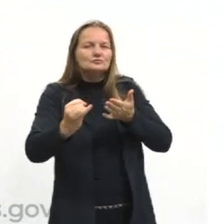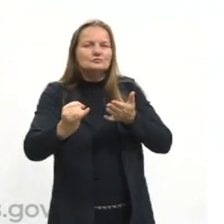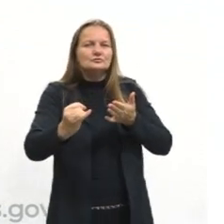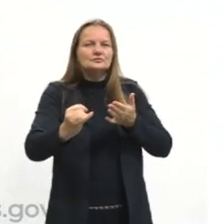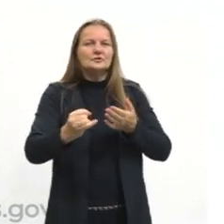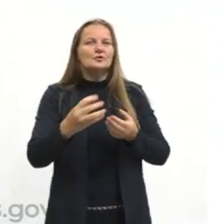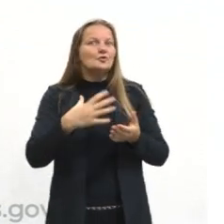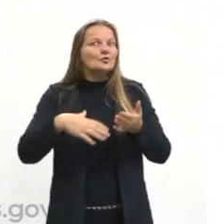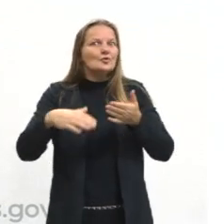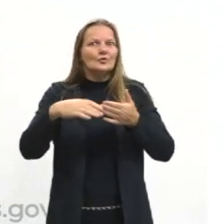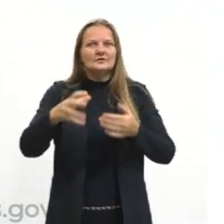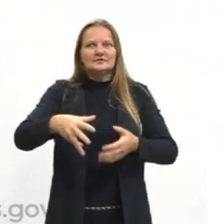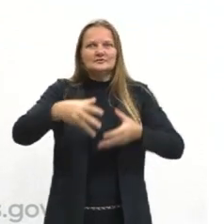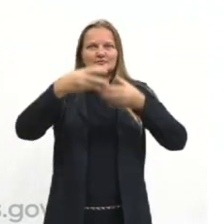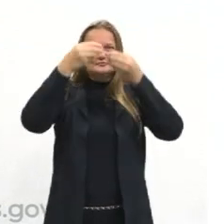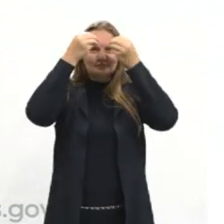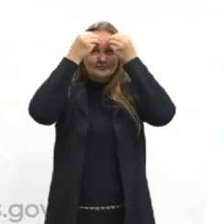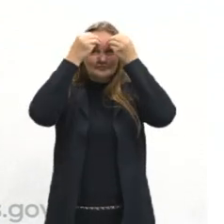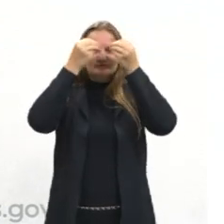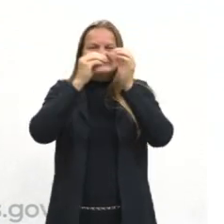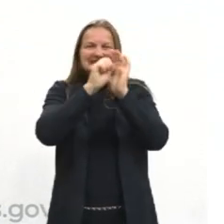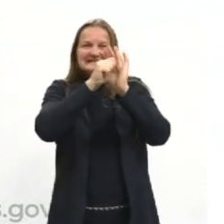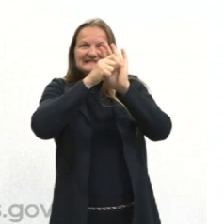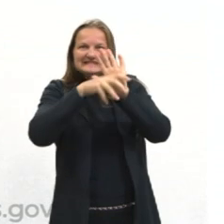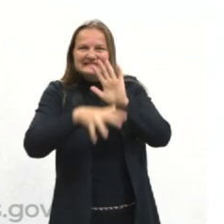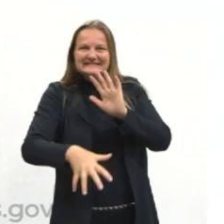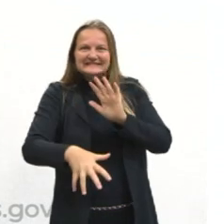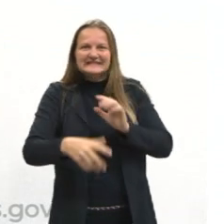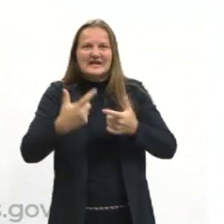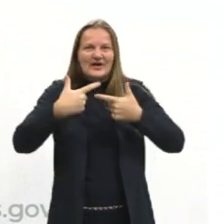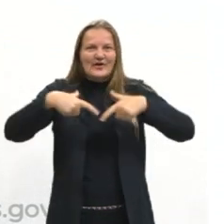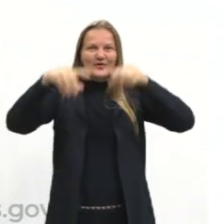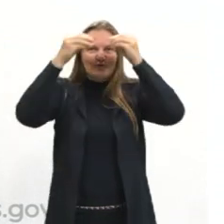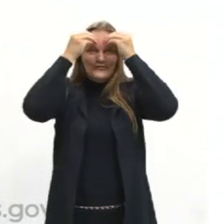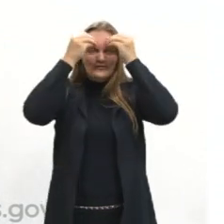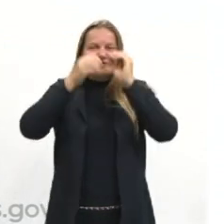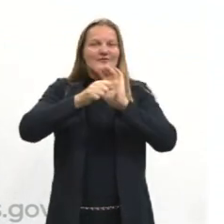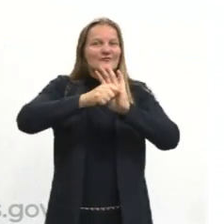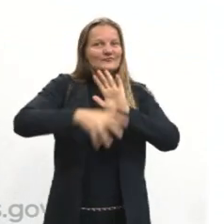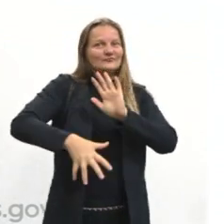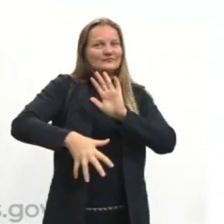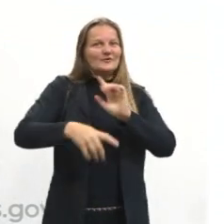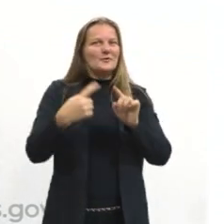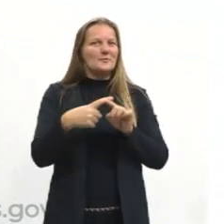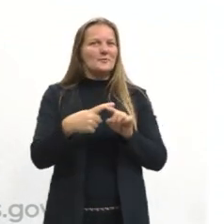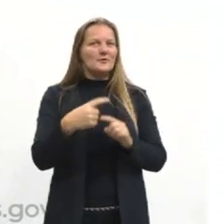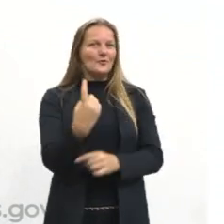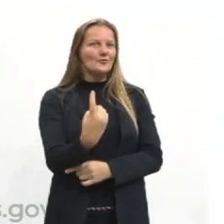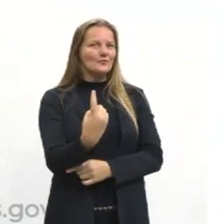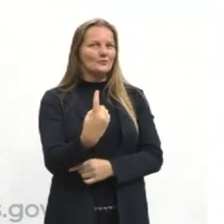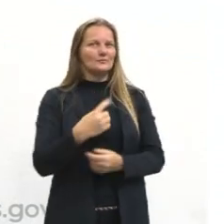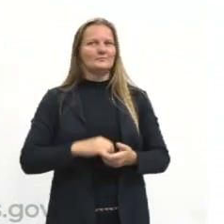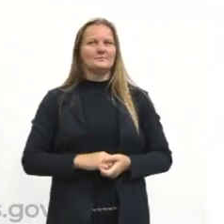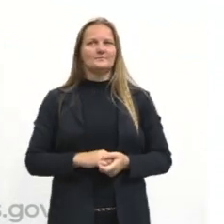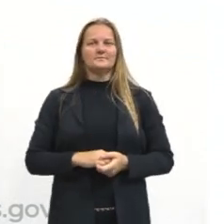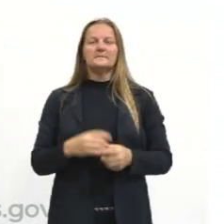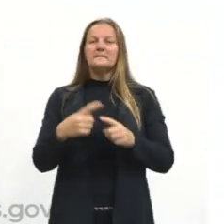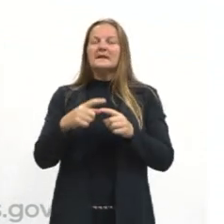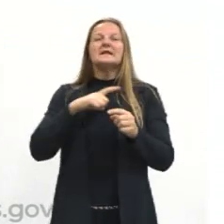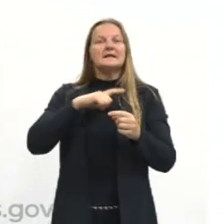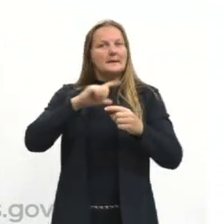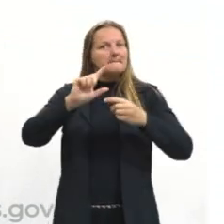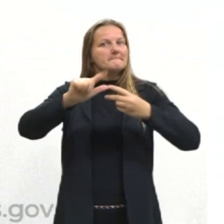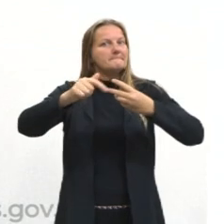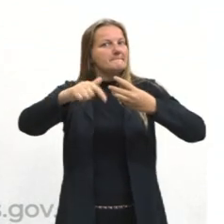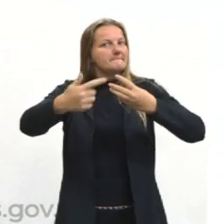nossas figuras de linguagem por isso a tela está nomeada como figuras de linguagem um porque a gente vai